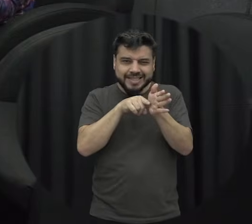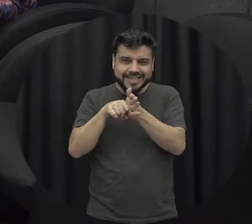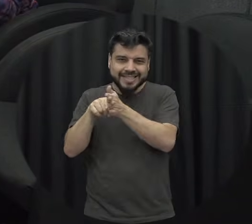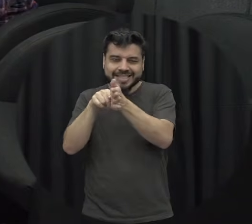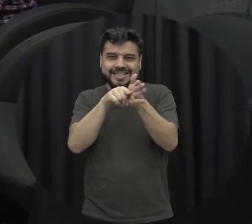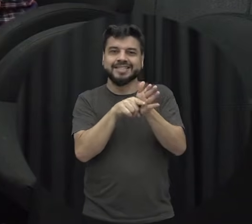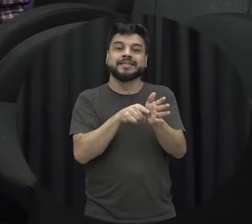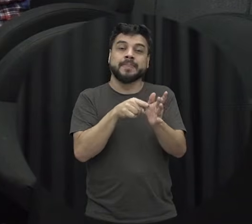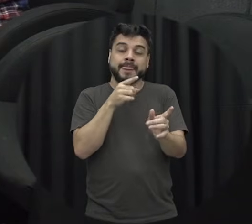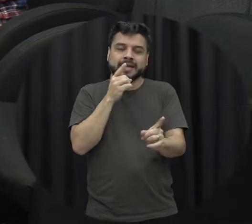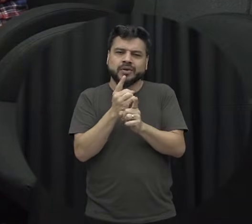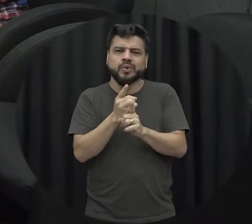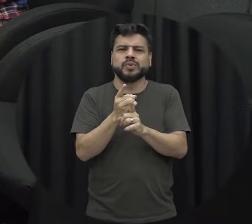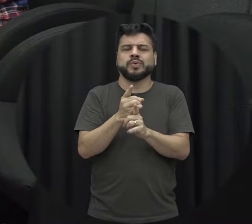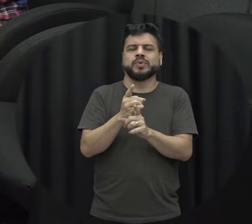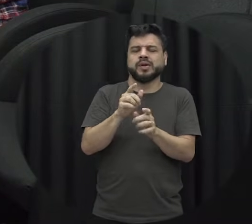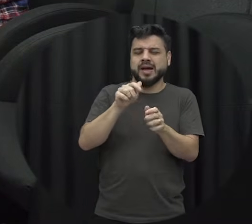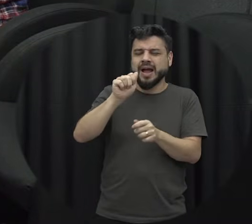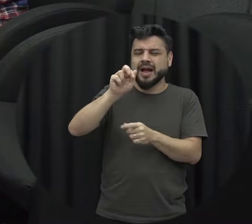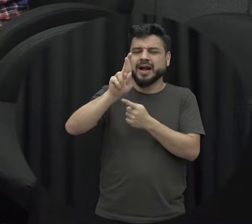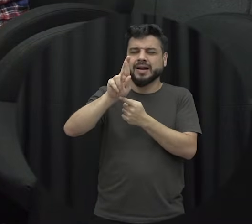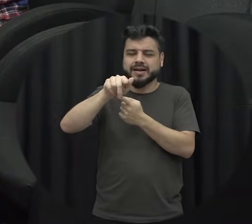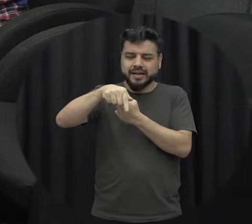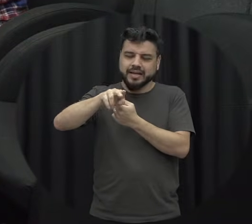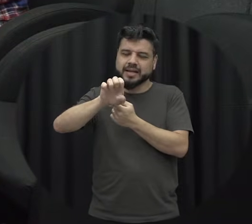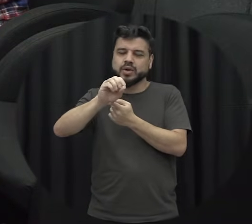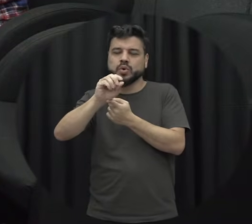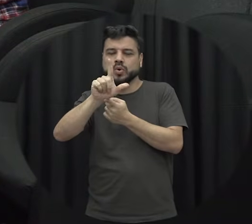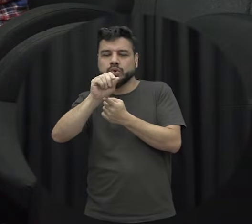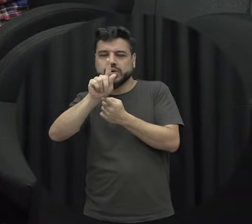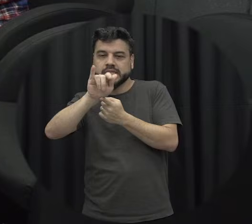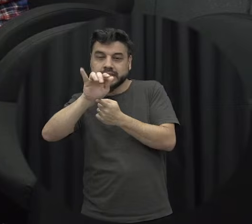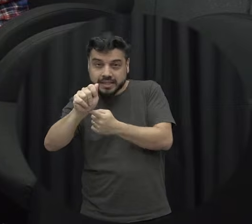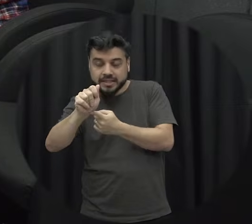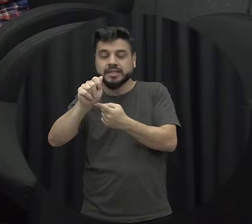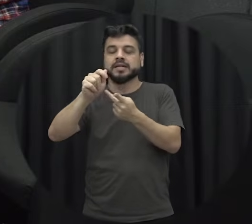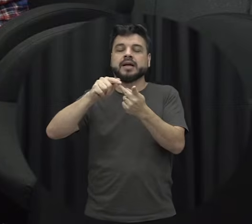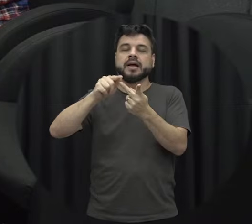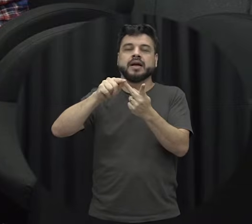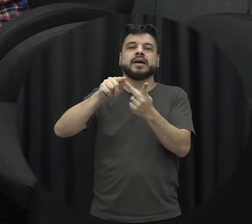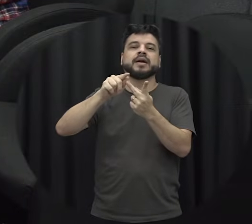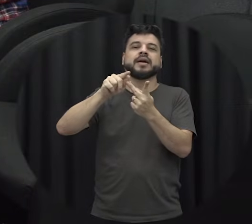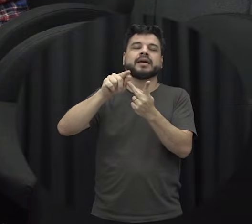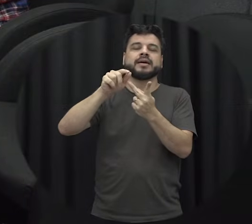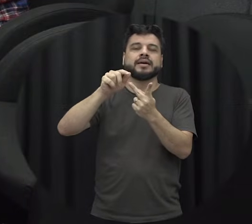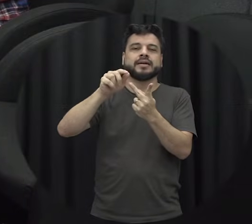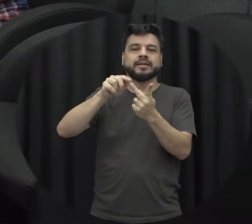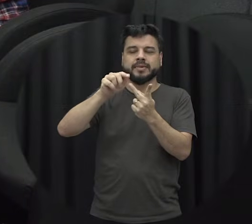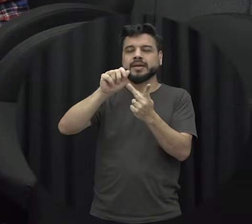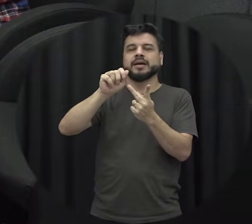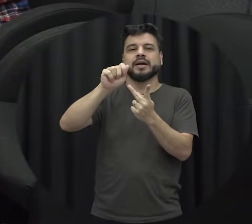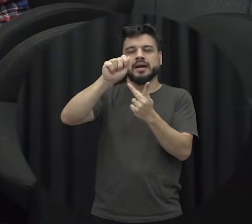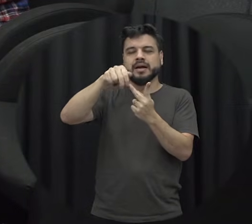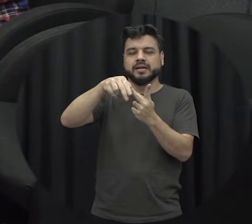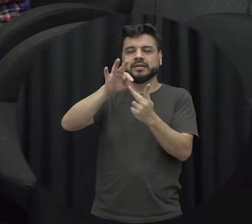da arqueologia como da antropologia, eles são de extrema importância para a compreensão da história da matemática, né? E